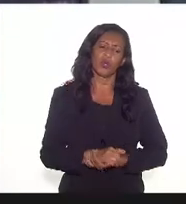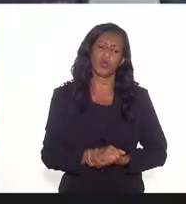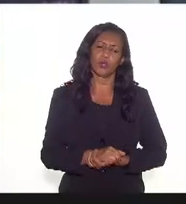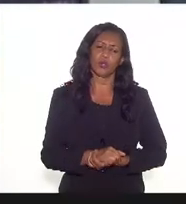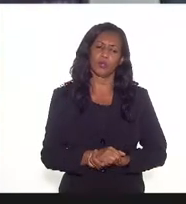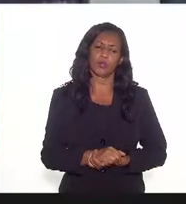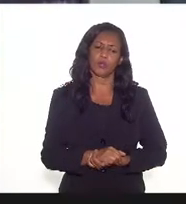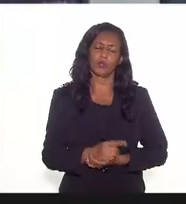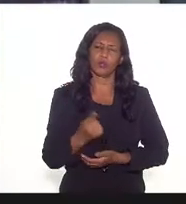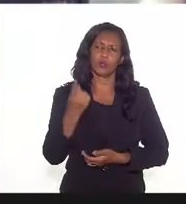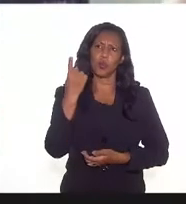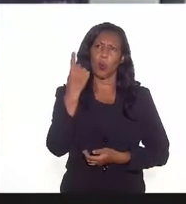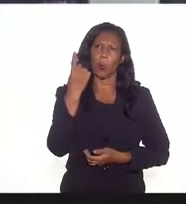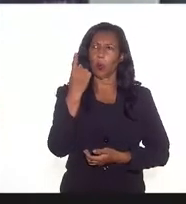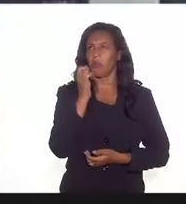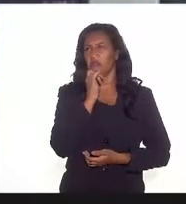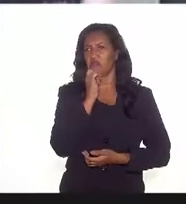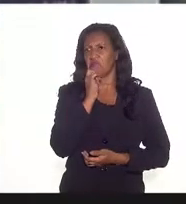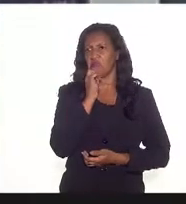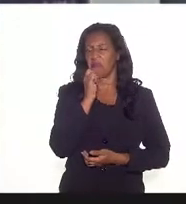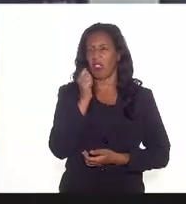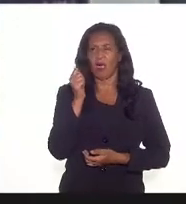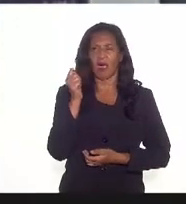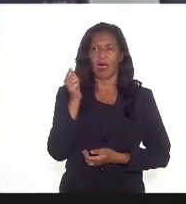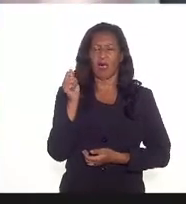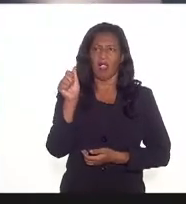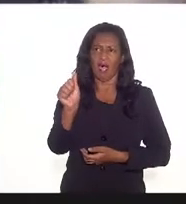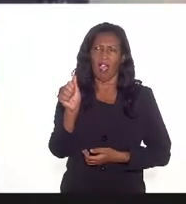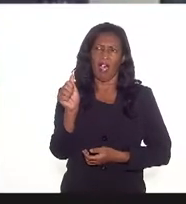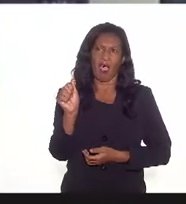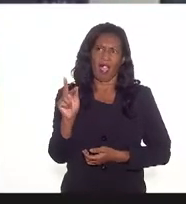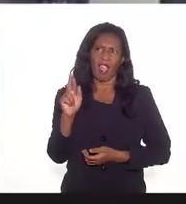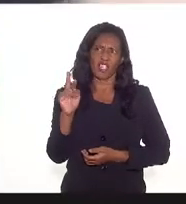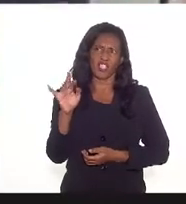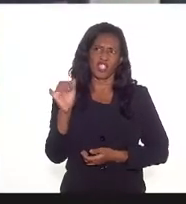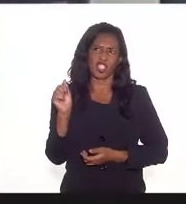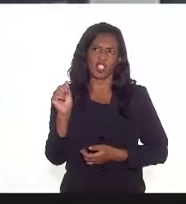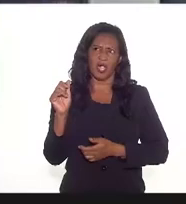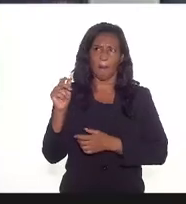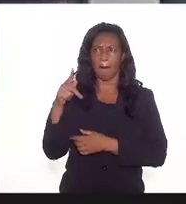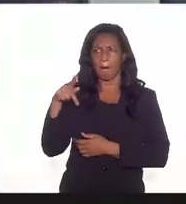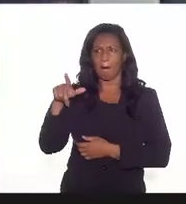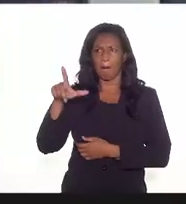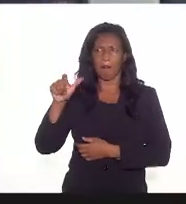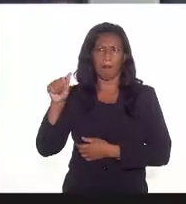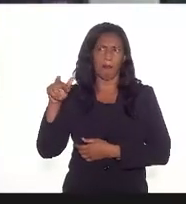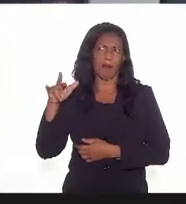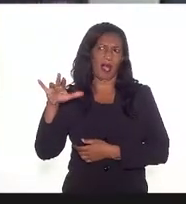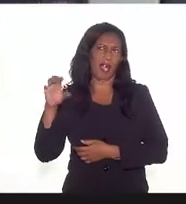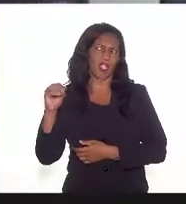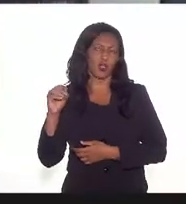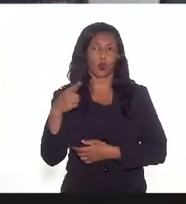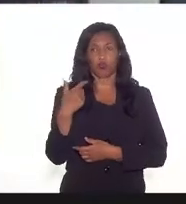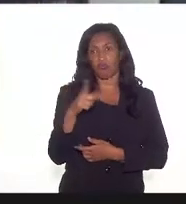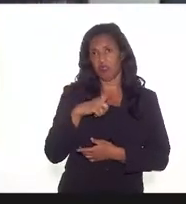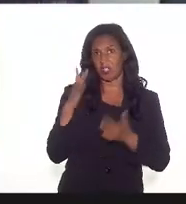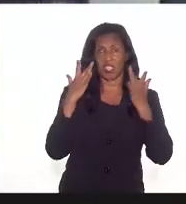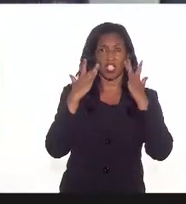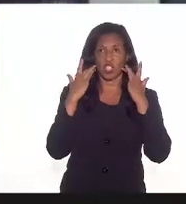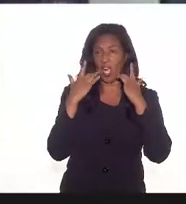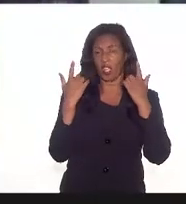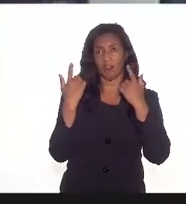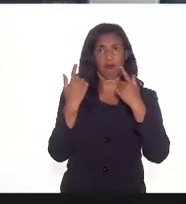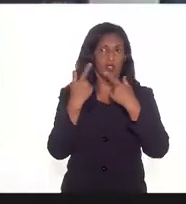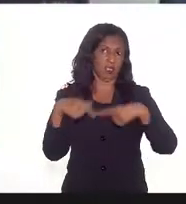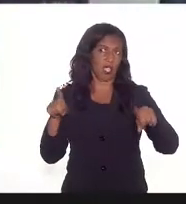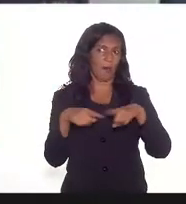um artista plástico, mas, olha, o que tem de segmento na área cultural, entendeu? Você tem o teatro, você tem a música,